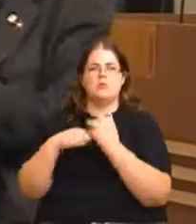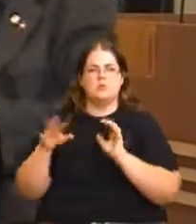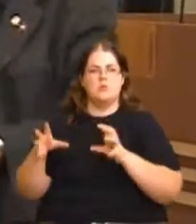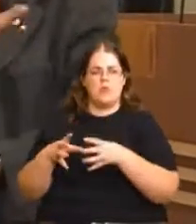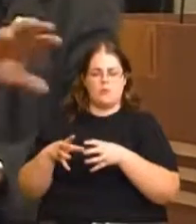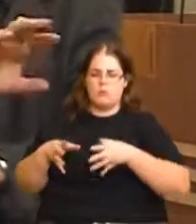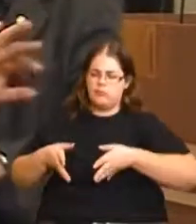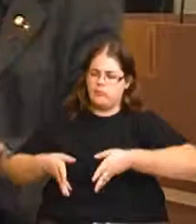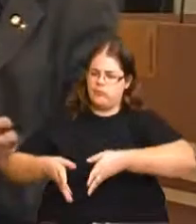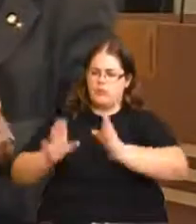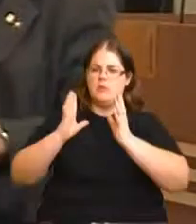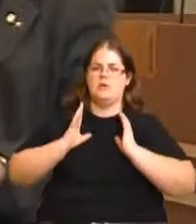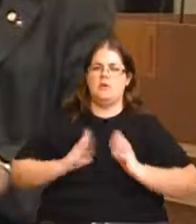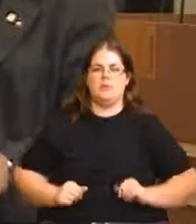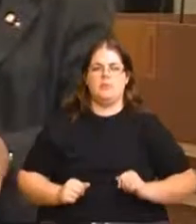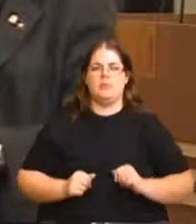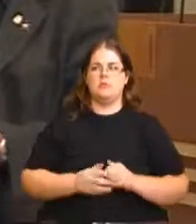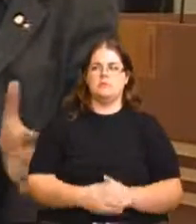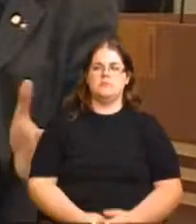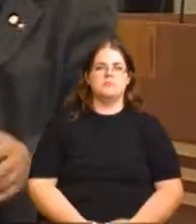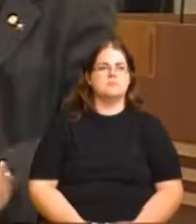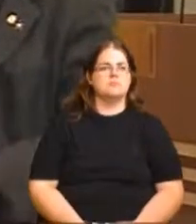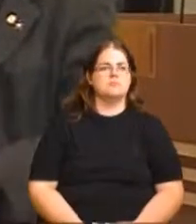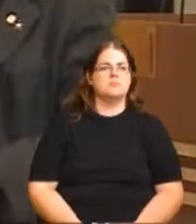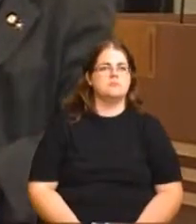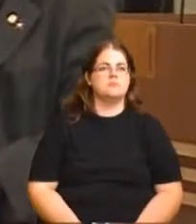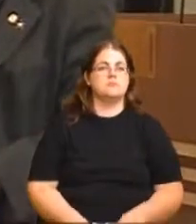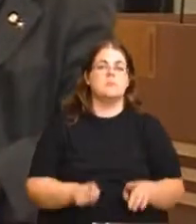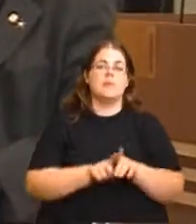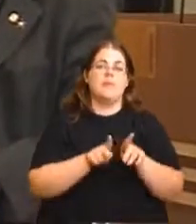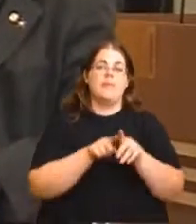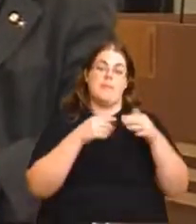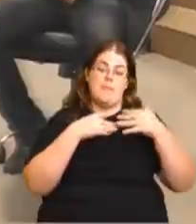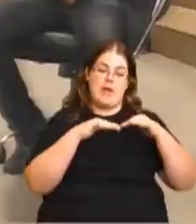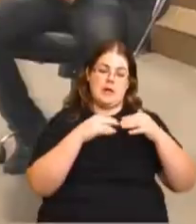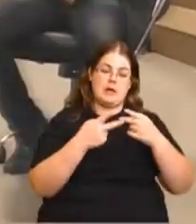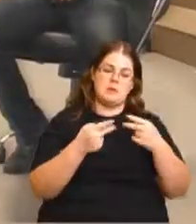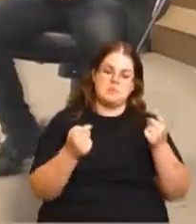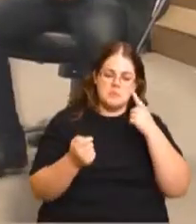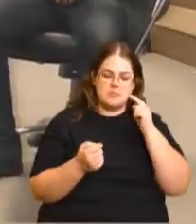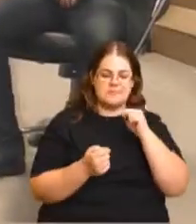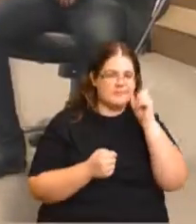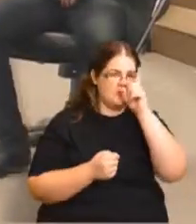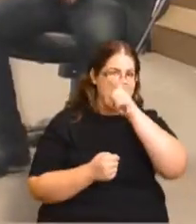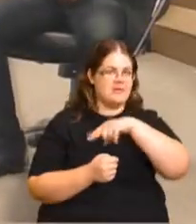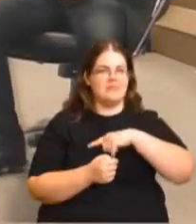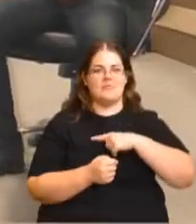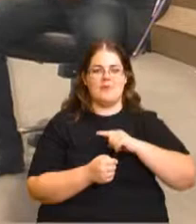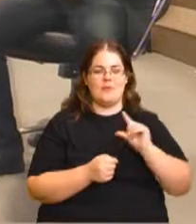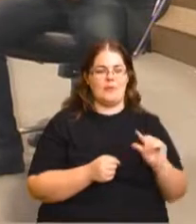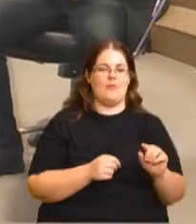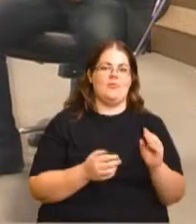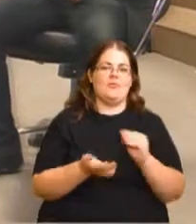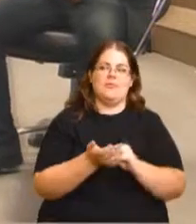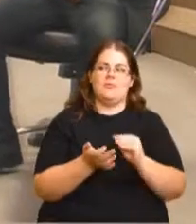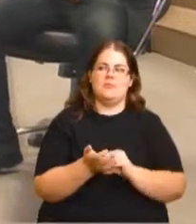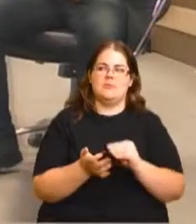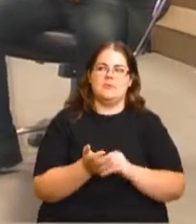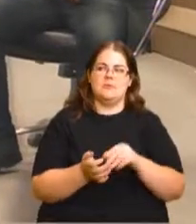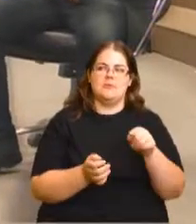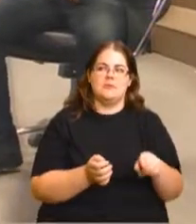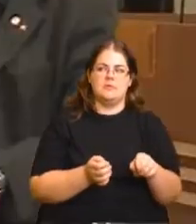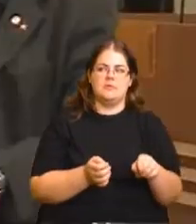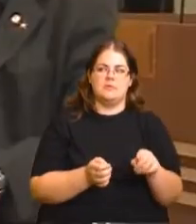mutirões. Mutirões, entra numa ponta e termina outra, não dá para fazer por metade. E esse outro divide o próprio maquinário também, né? Já é pouco, né? Sim, aí sem dúvida nenhuma, já é pouco e não consegue